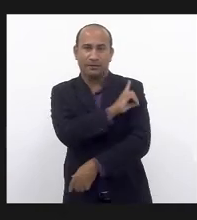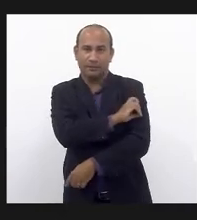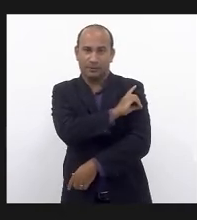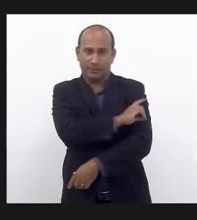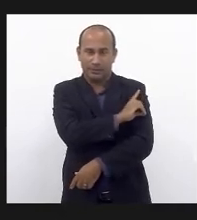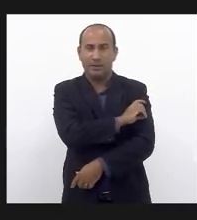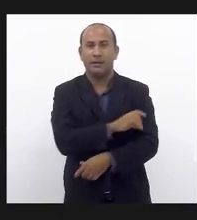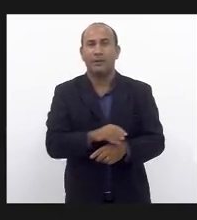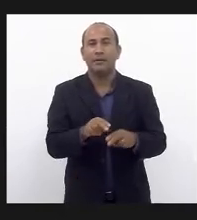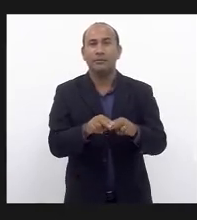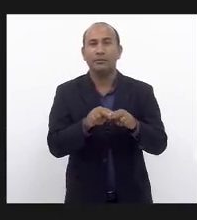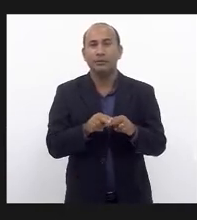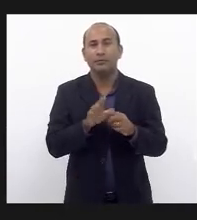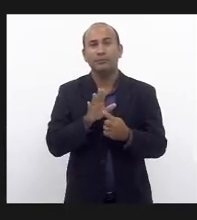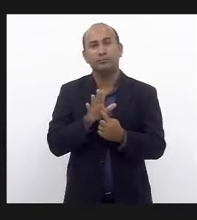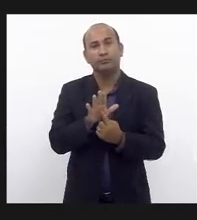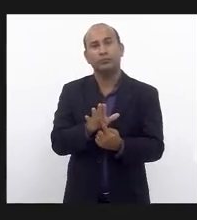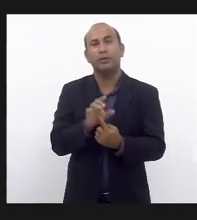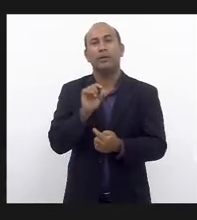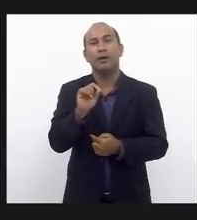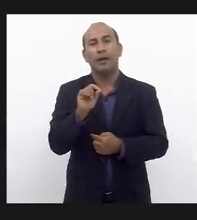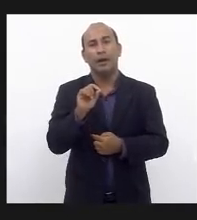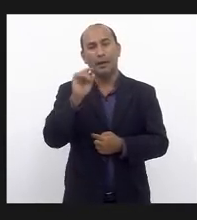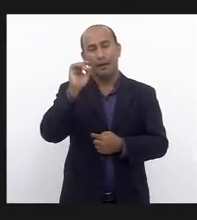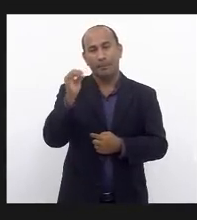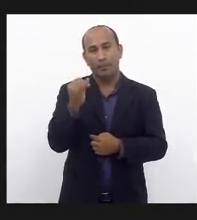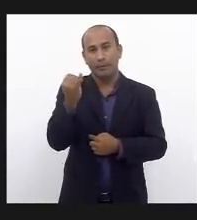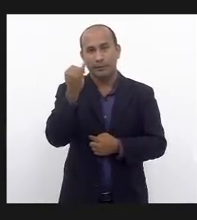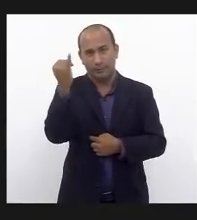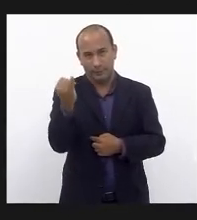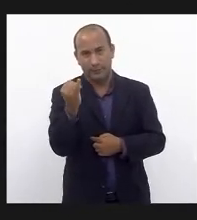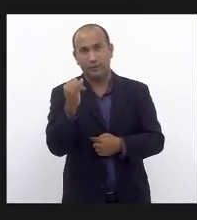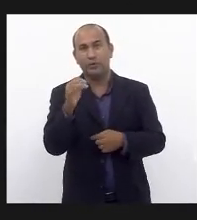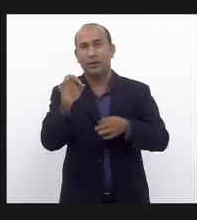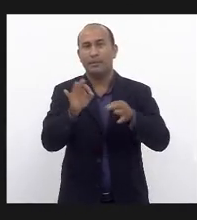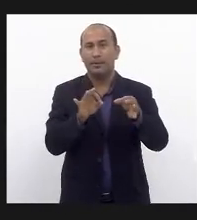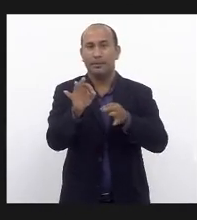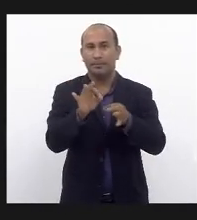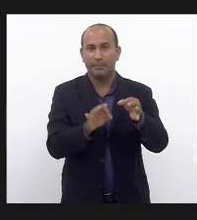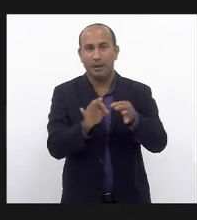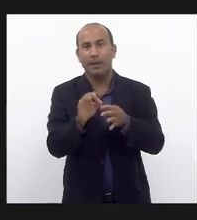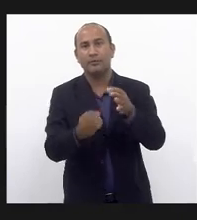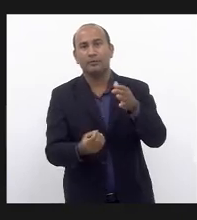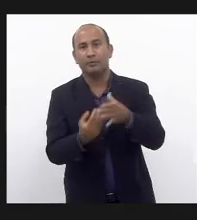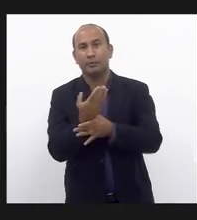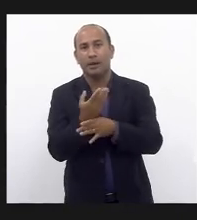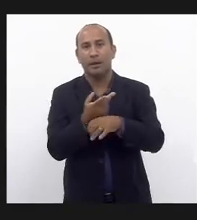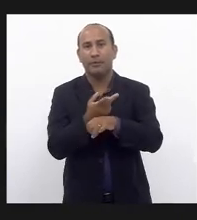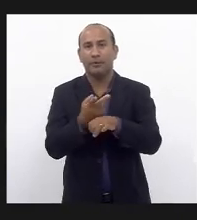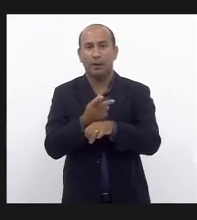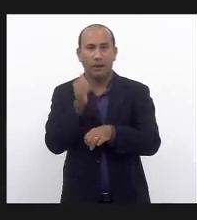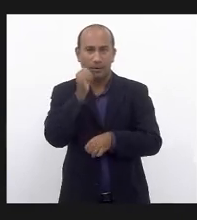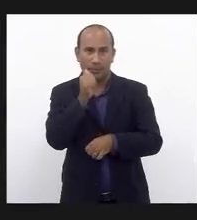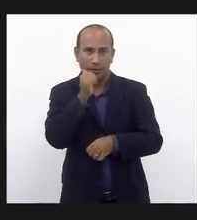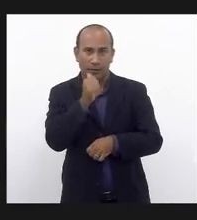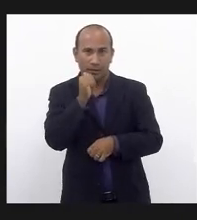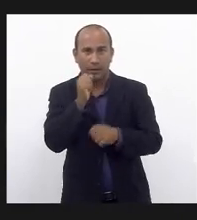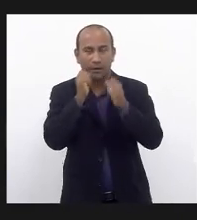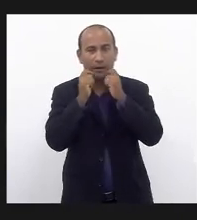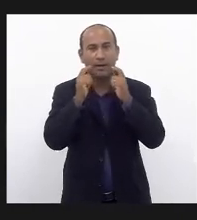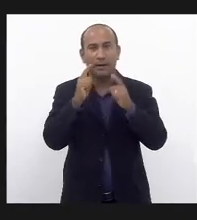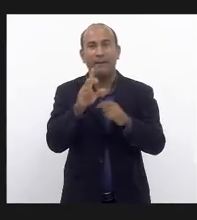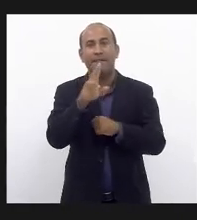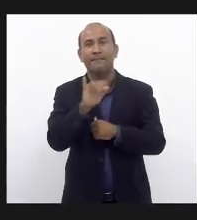Rejane destacou o importante papel, não é, que o projeto da criação da Procuradoria Feminina na Alerj